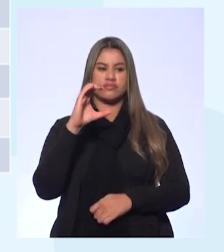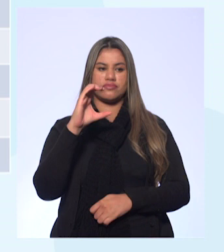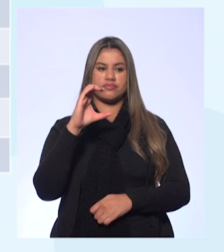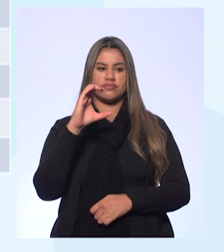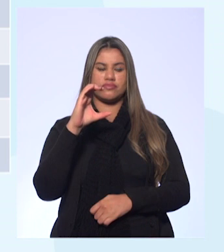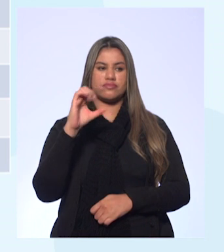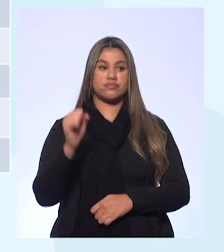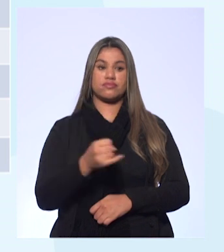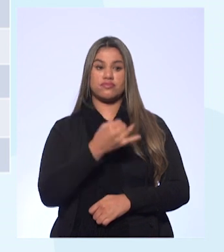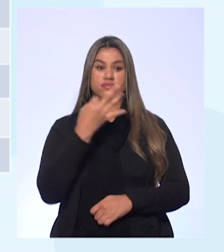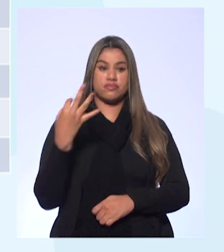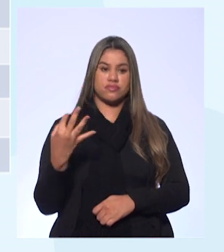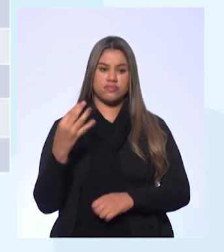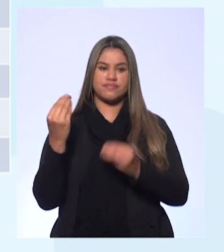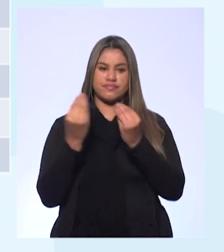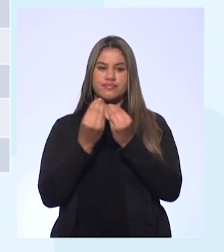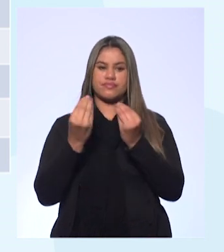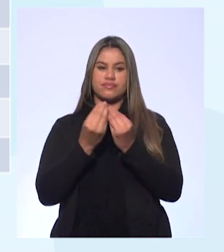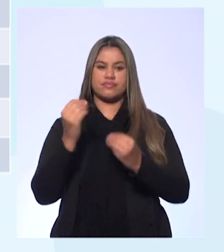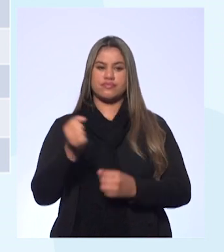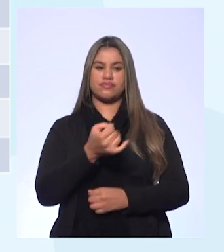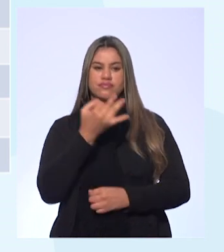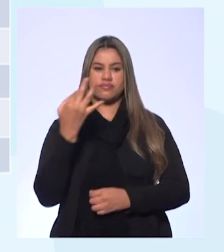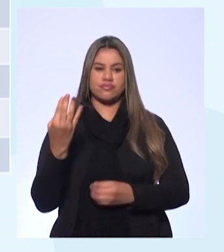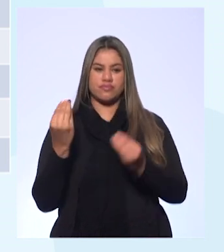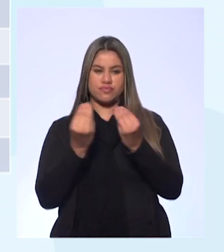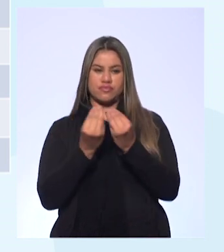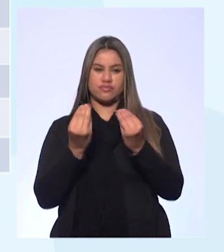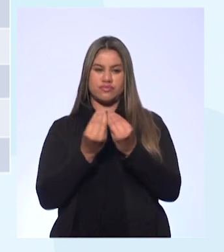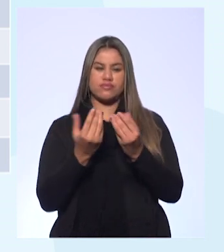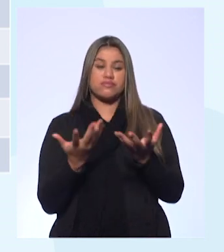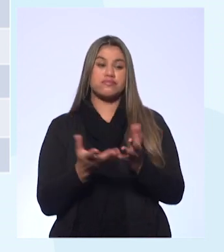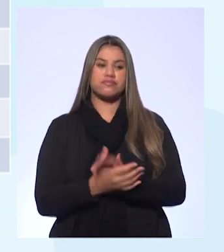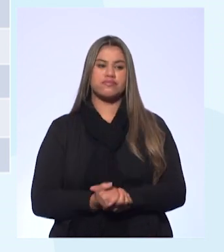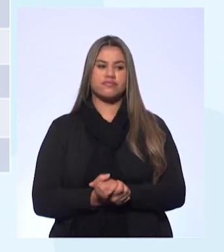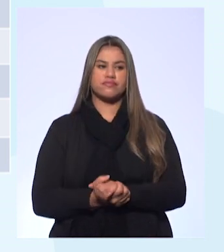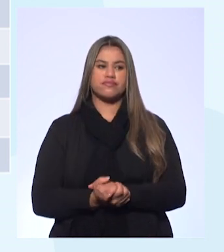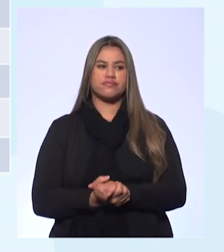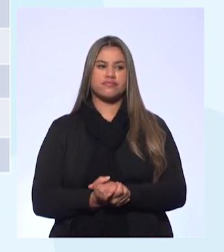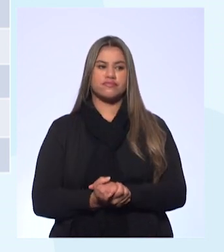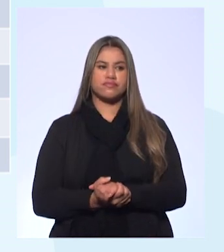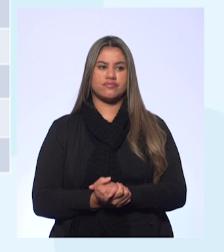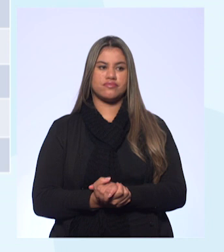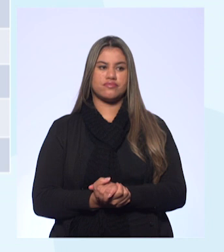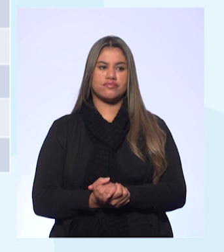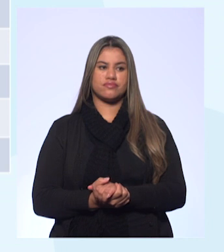Isso. Quantas moléculas? Vou fazer só o primeiro para eles verem como.